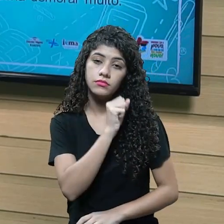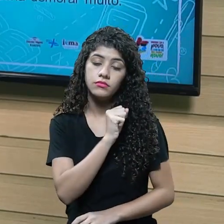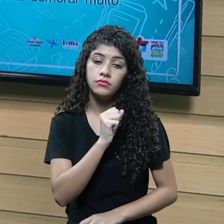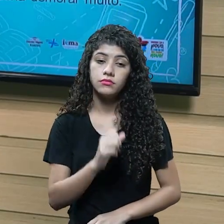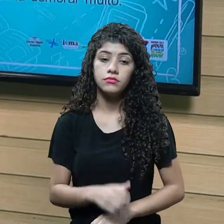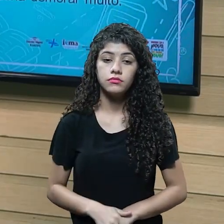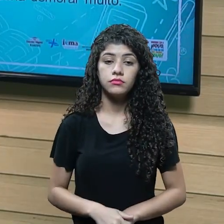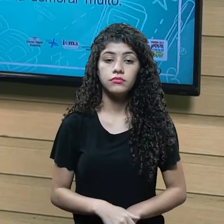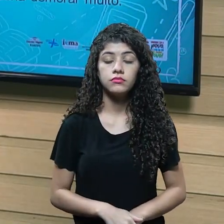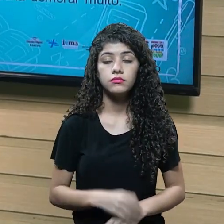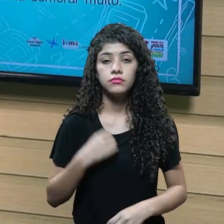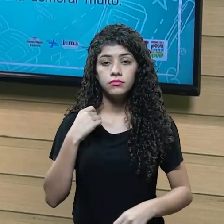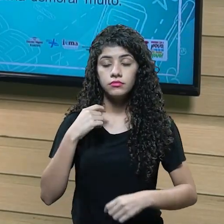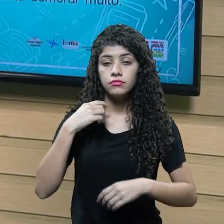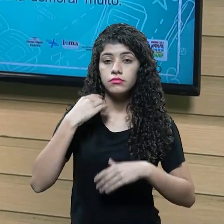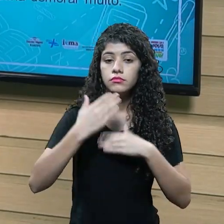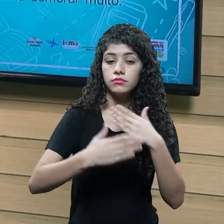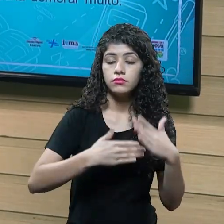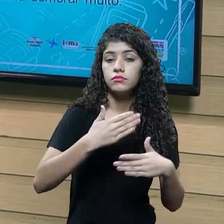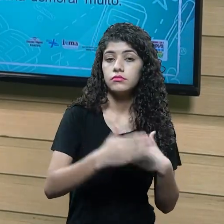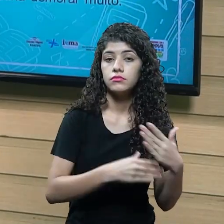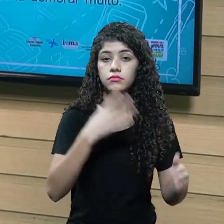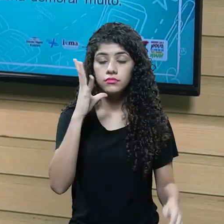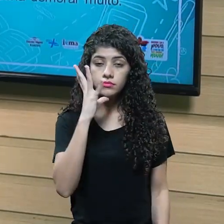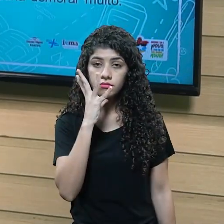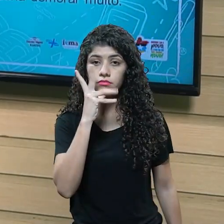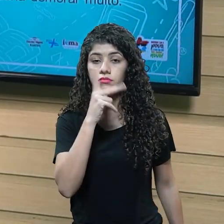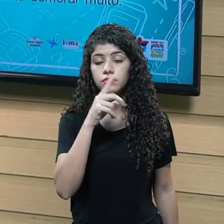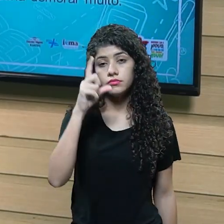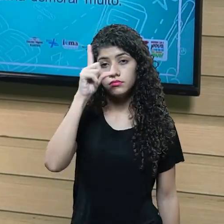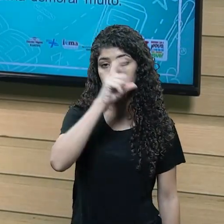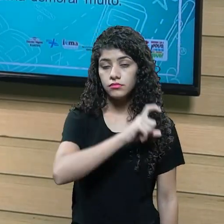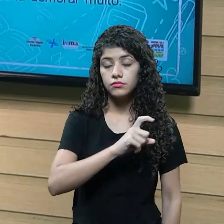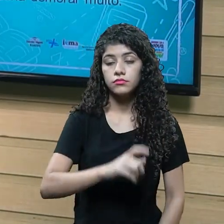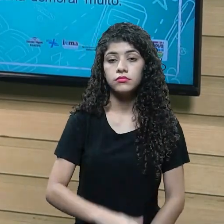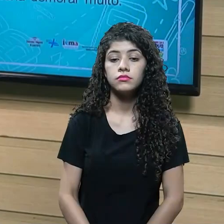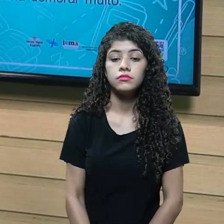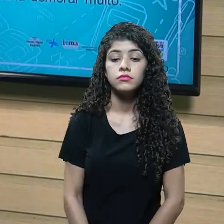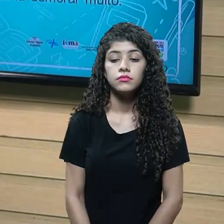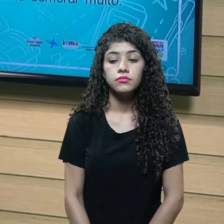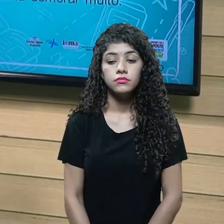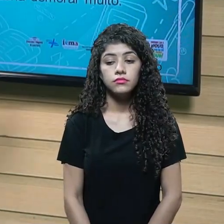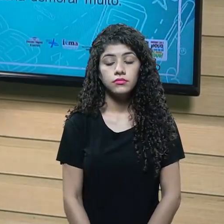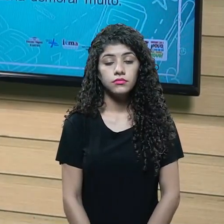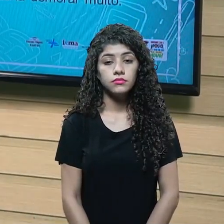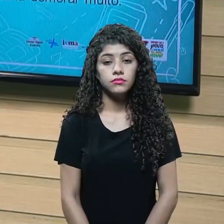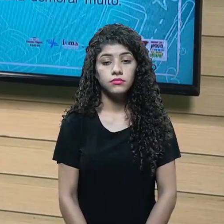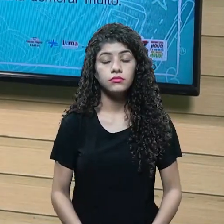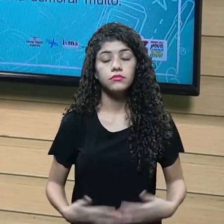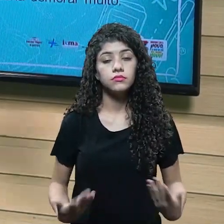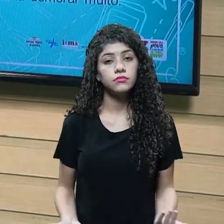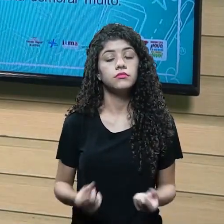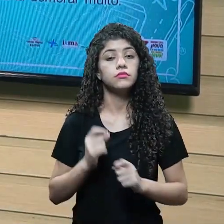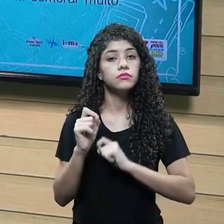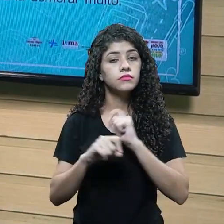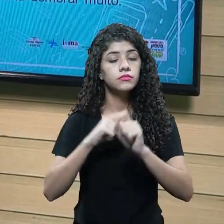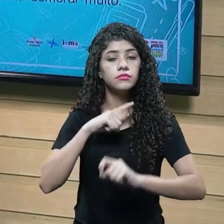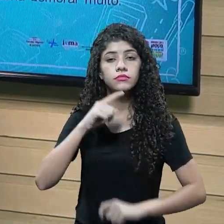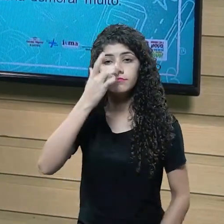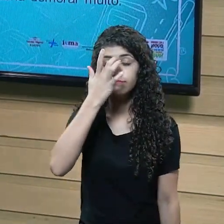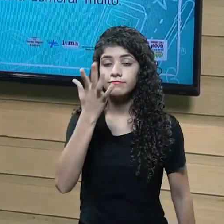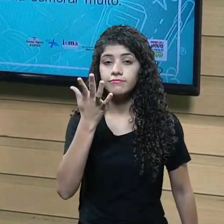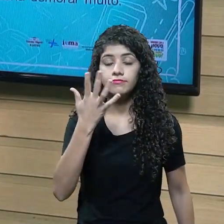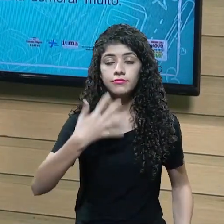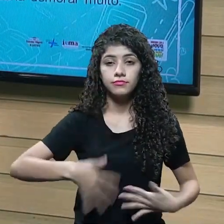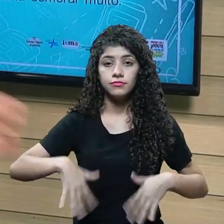processo seria mais demorado, o processo seria mais dificultoso para o comércio varejista, ok? Então o comércio atacadista ele facilita muito, ele